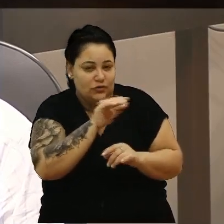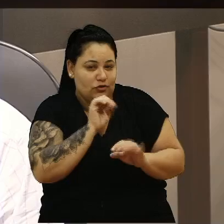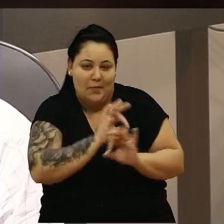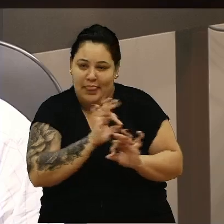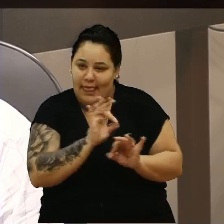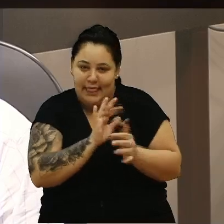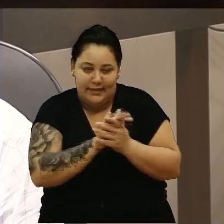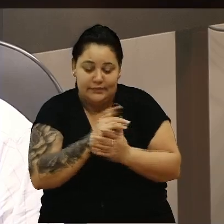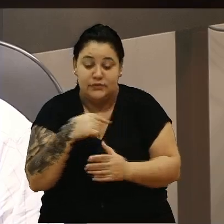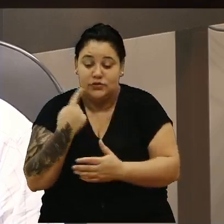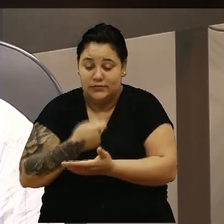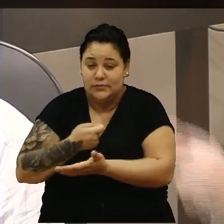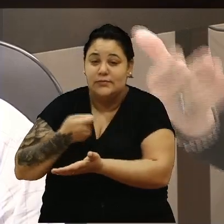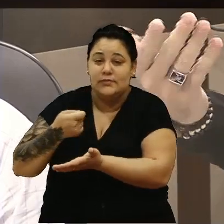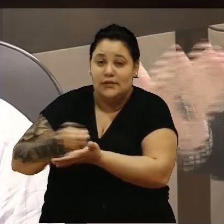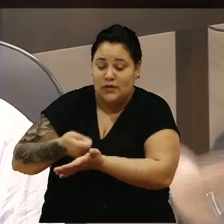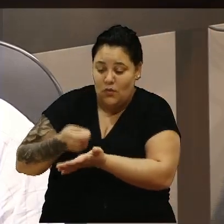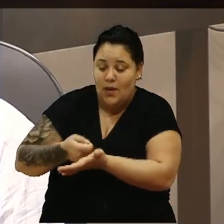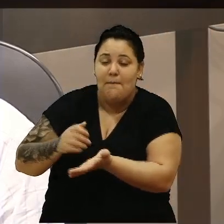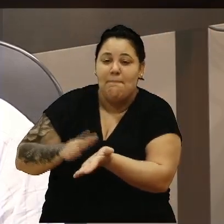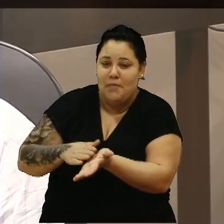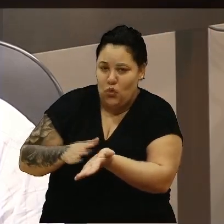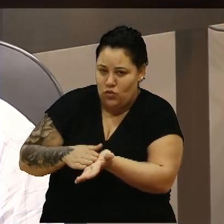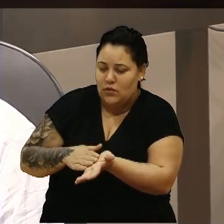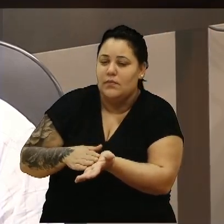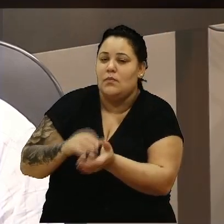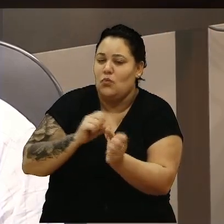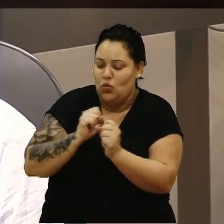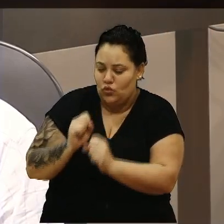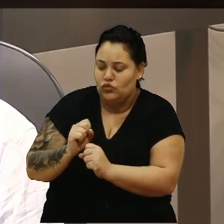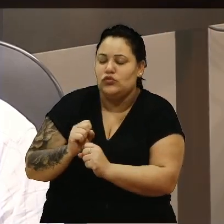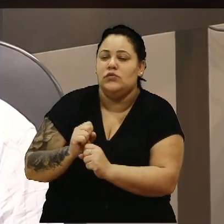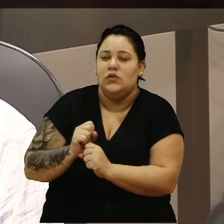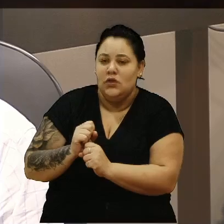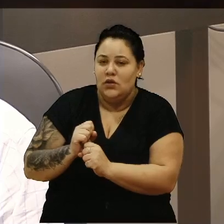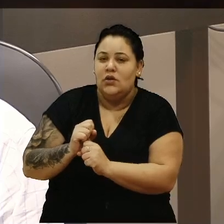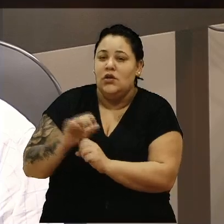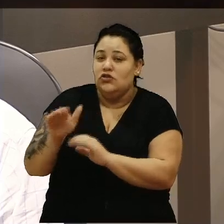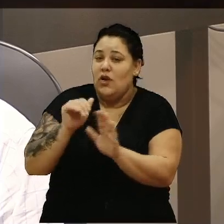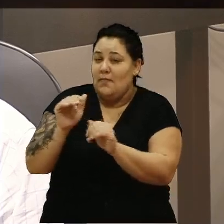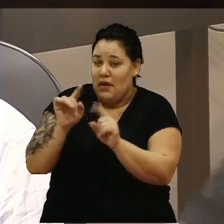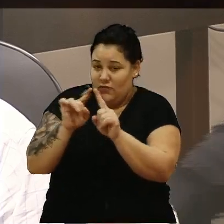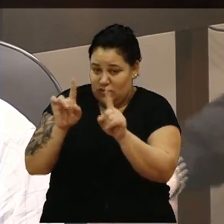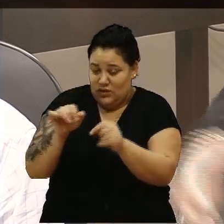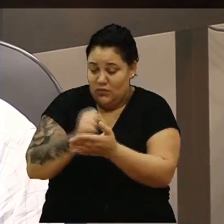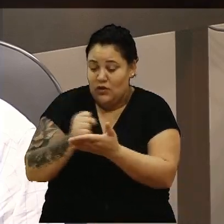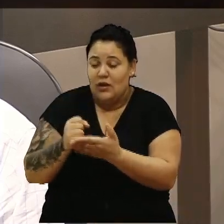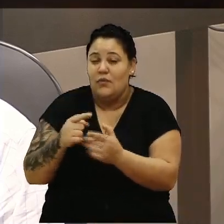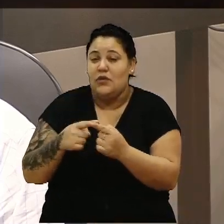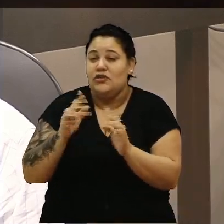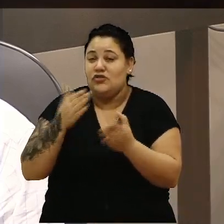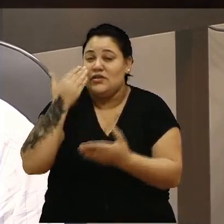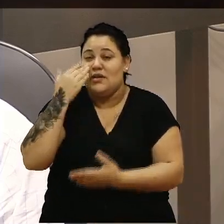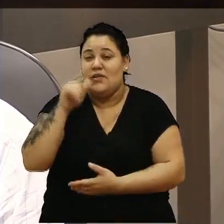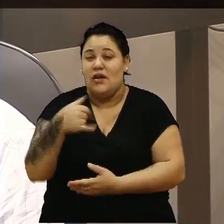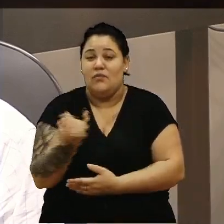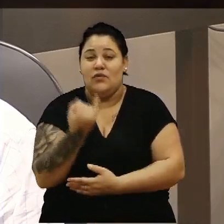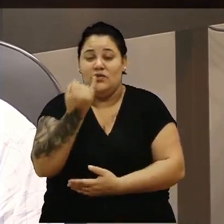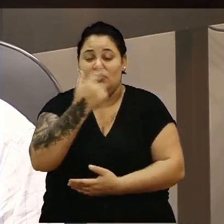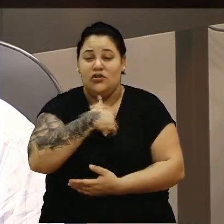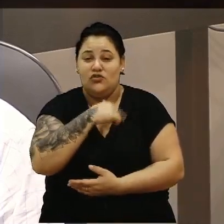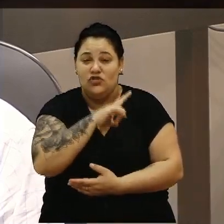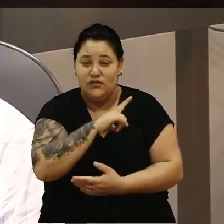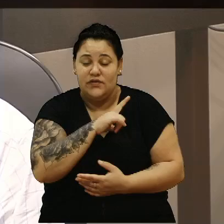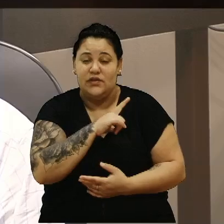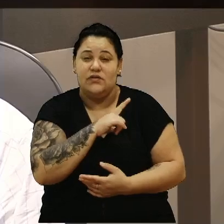para cobrar aí o chamamento dessas pessoas, que a gente sabe que é de extrema importância. Eu estive com o secretário penal, eu e